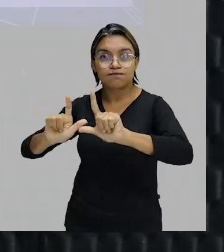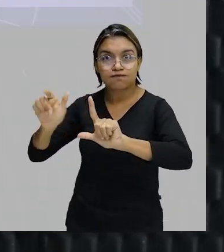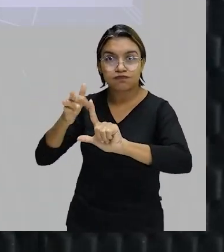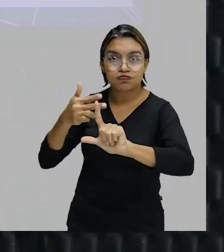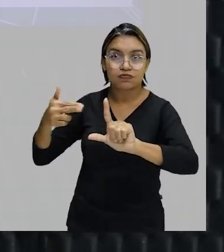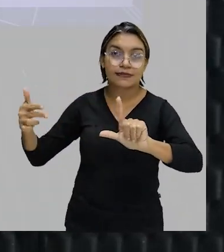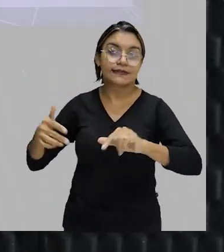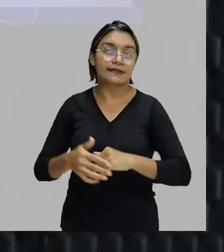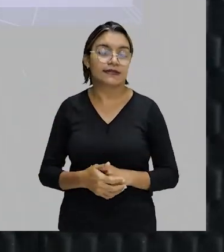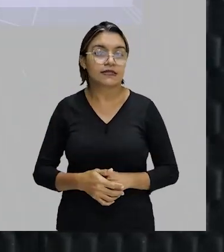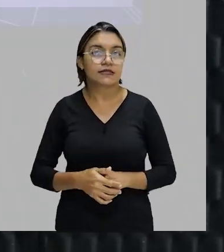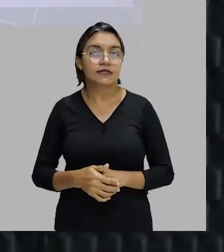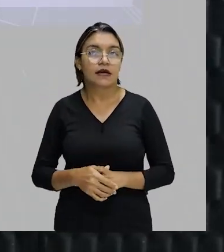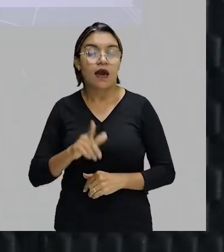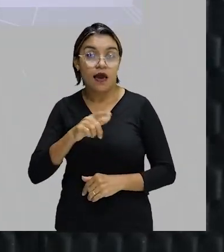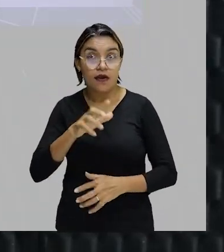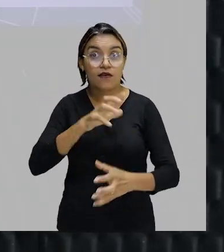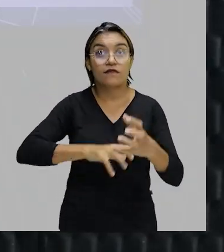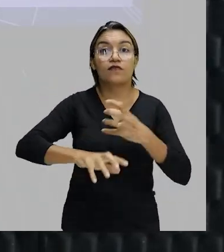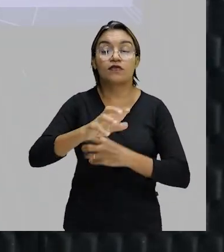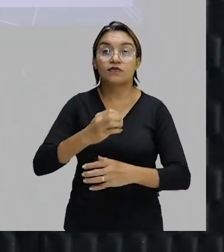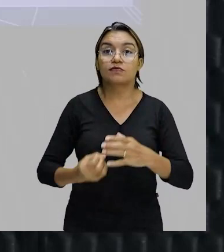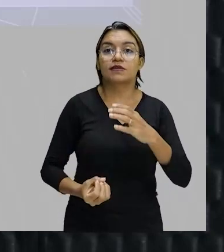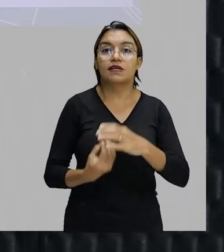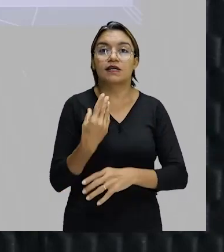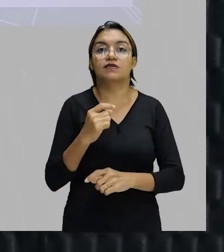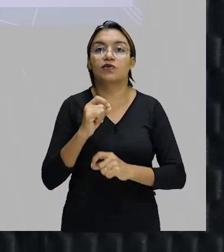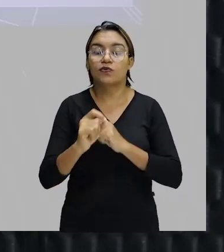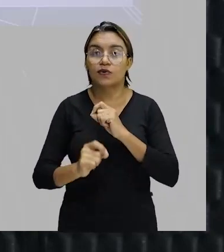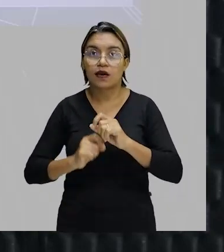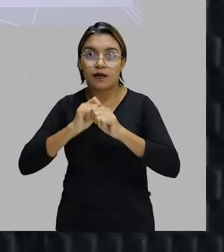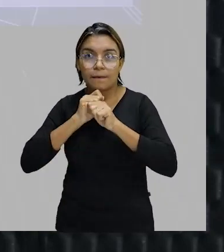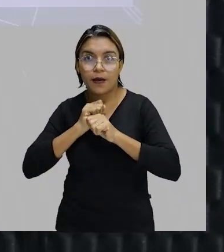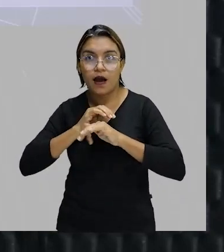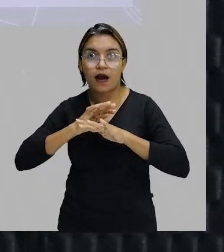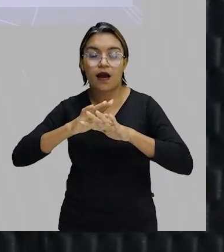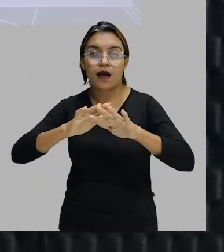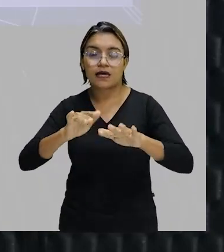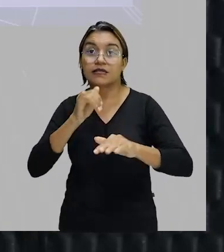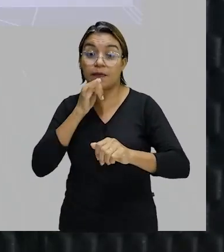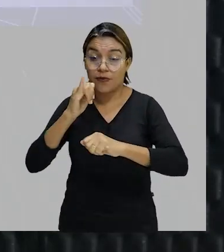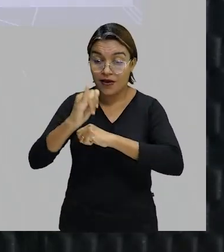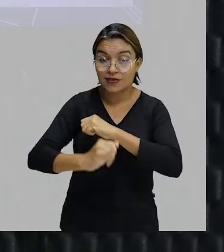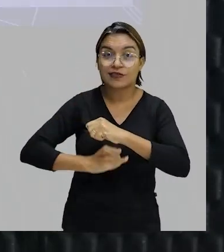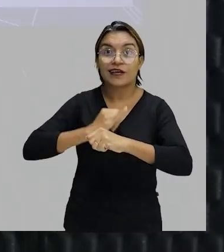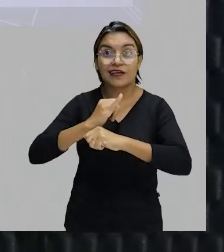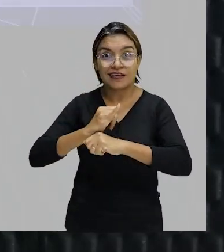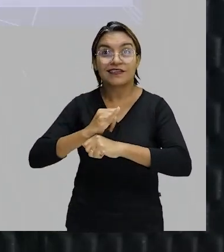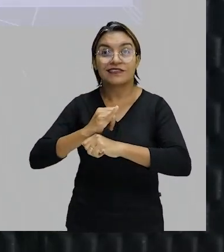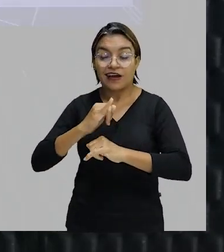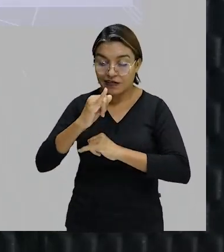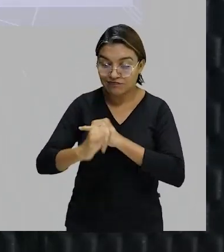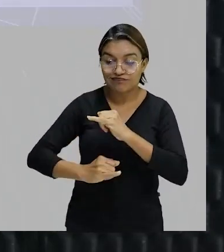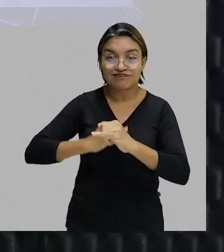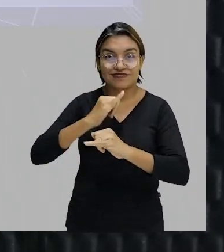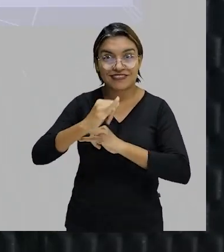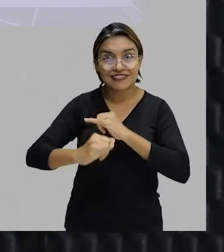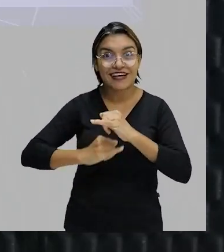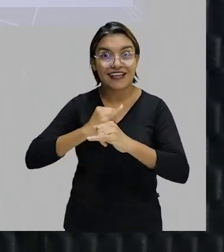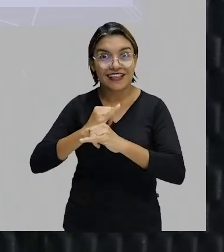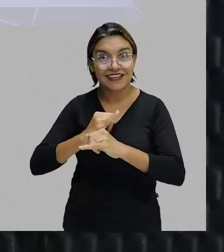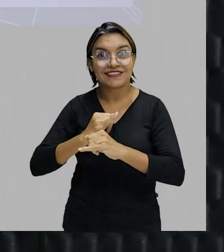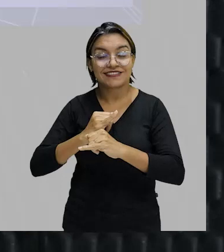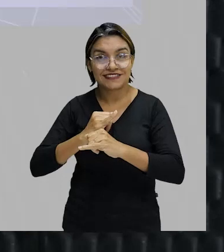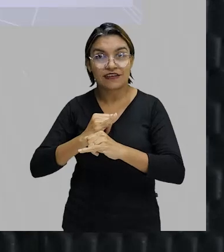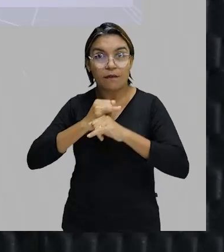fazer principalmente o surgimento e principalmente a expansão da internet. Os meios de transporte vão integrar o mundo cada